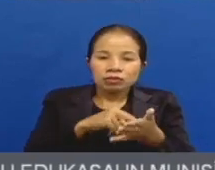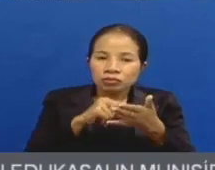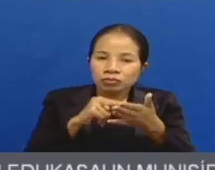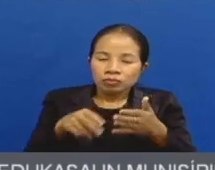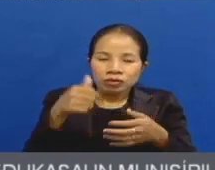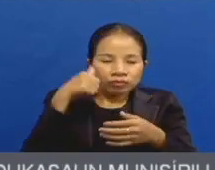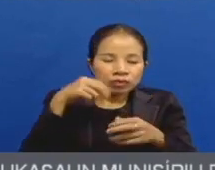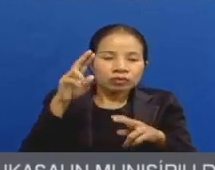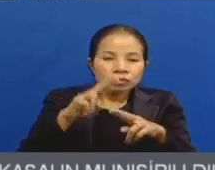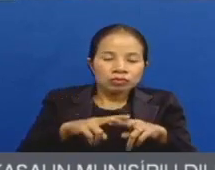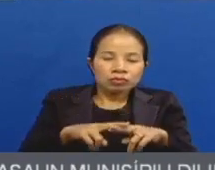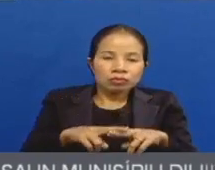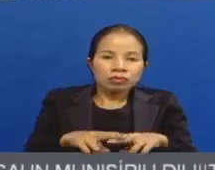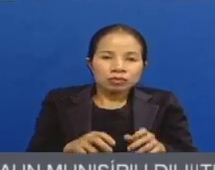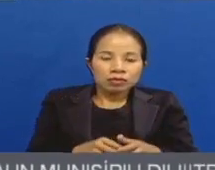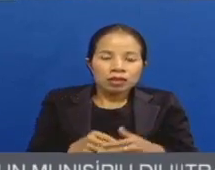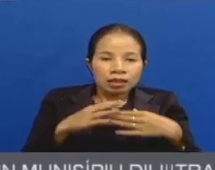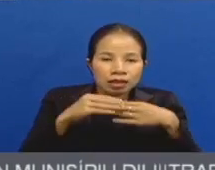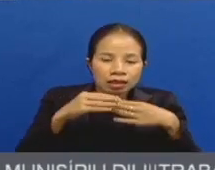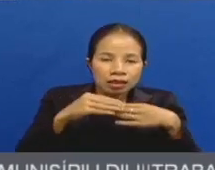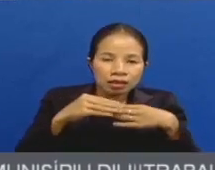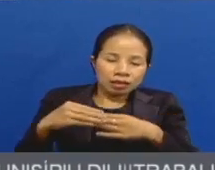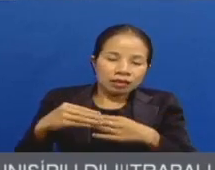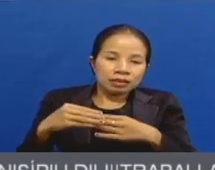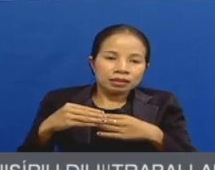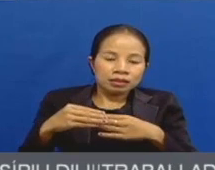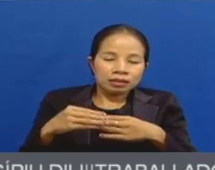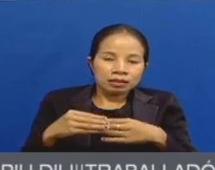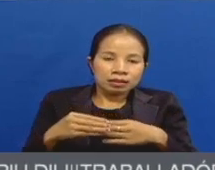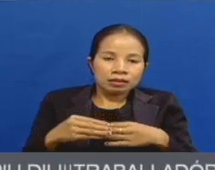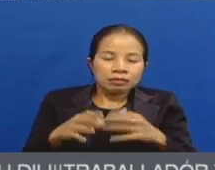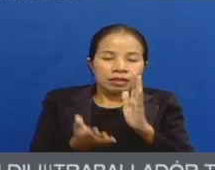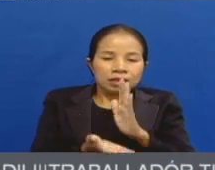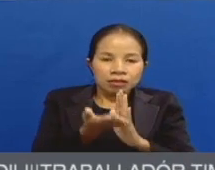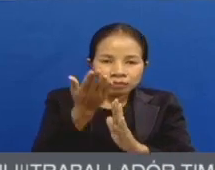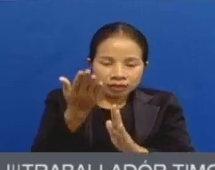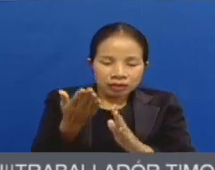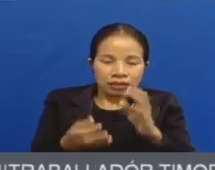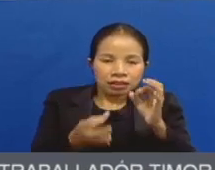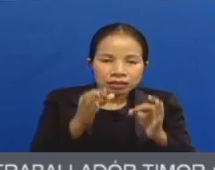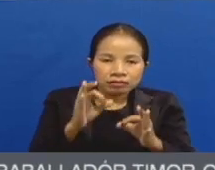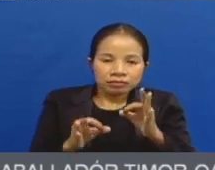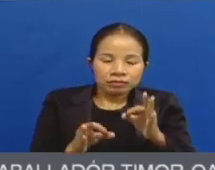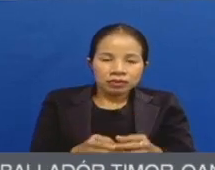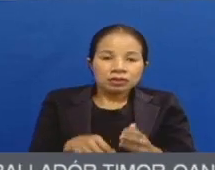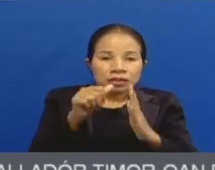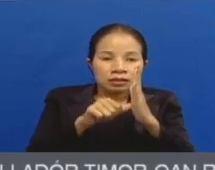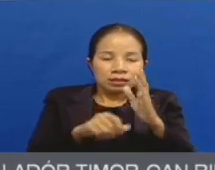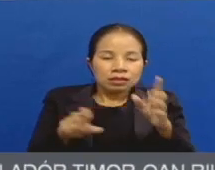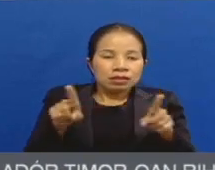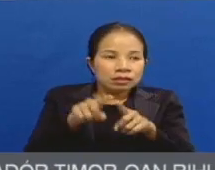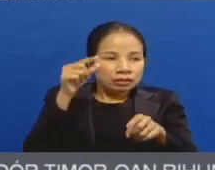número feto tur ia cargo ia posição savi sira bele sae nunemos agenda